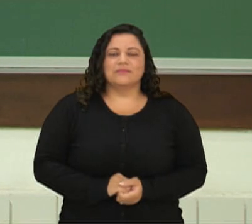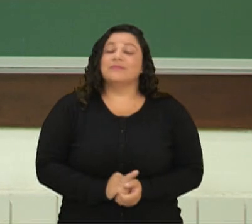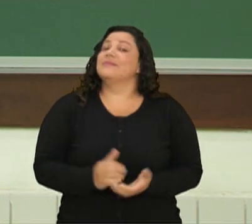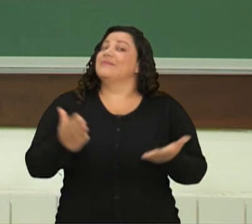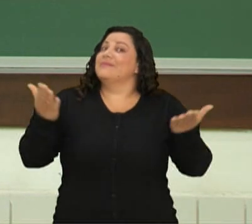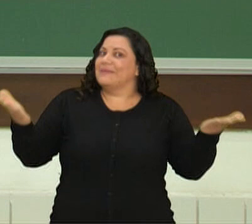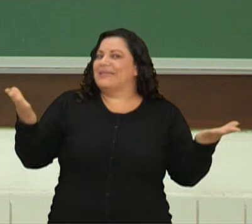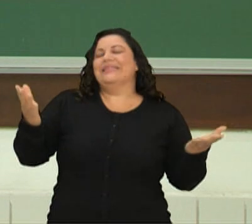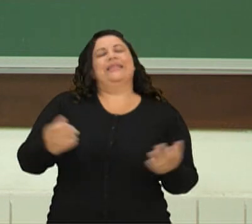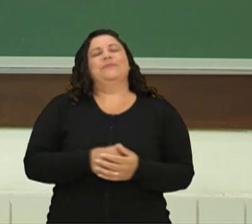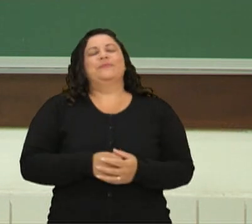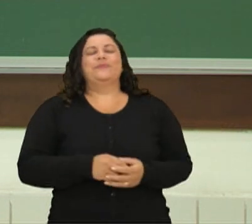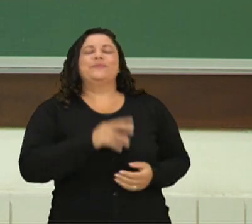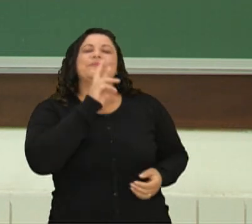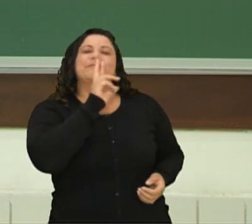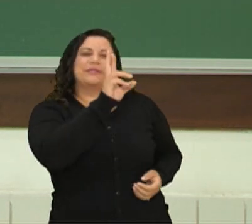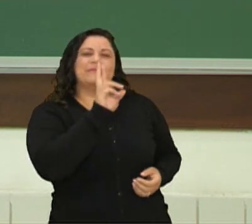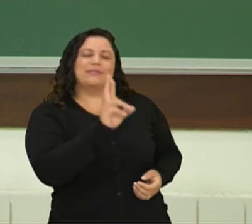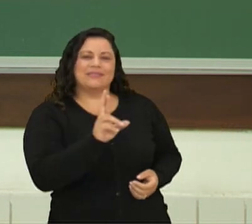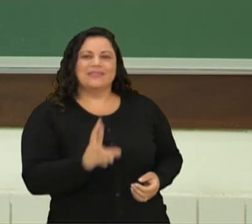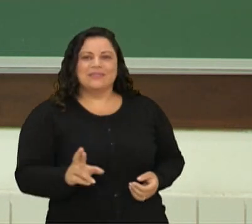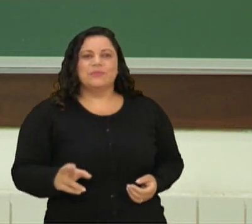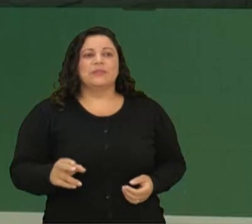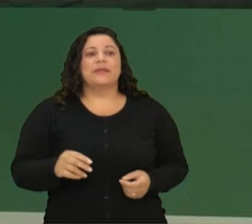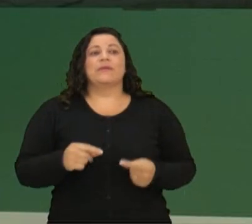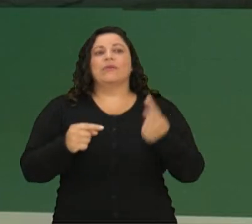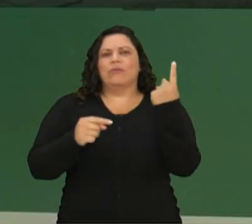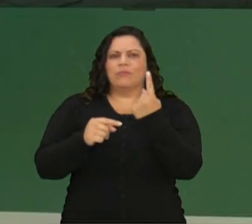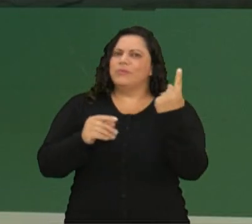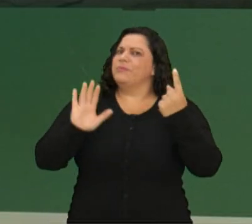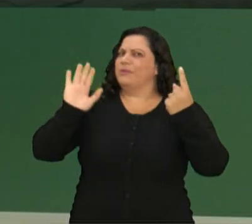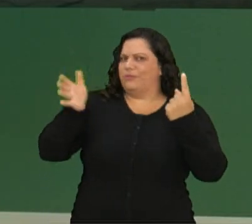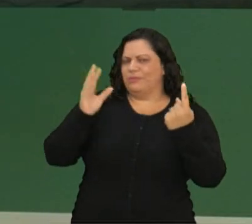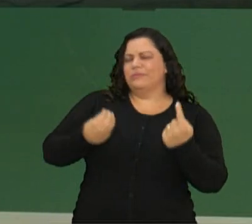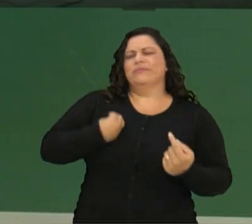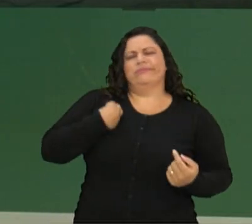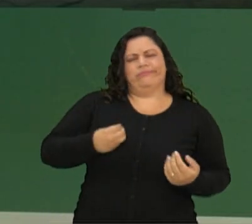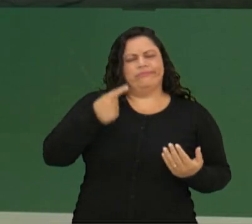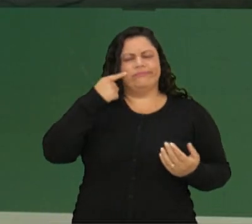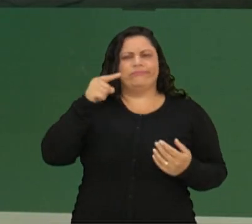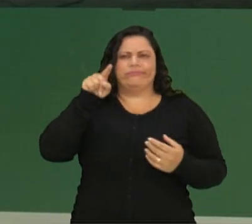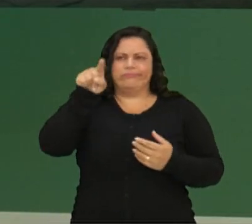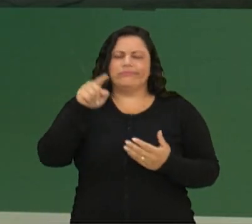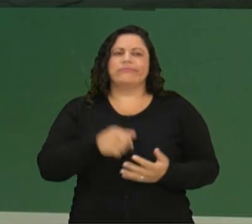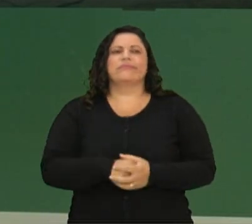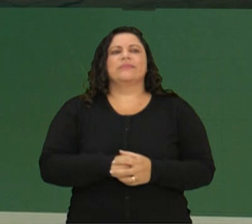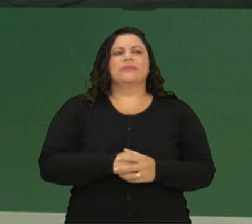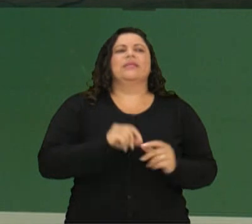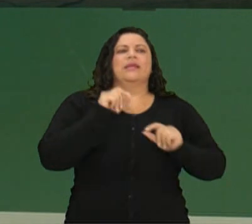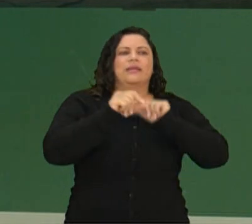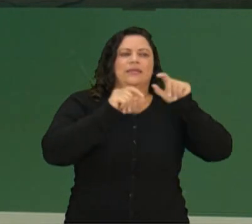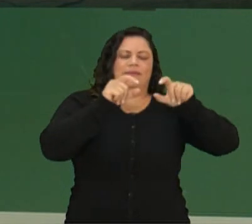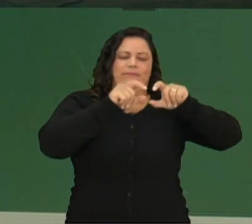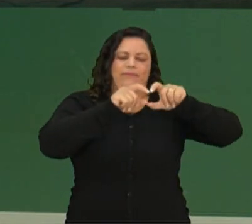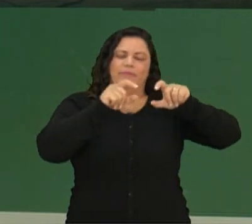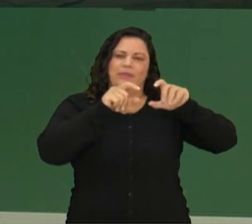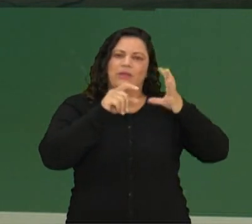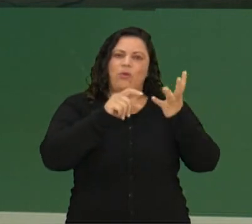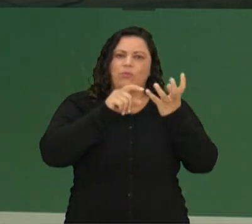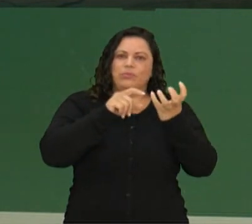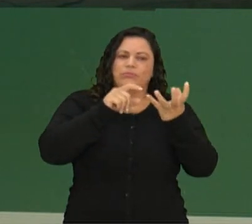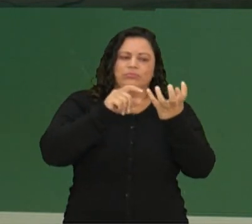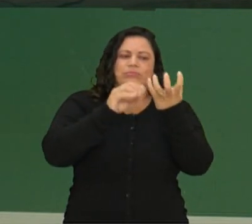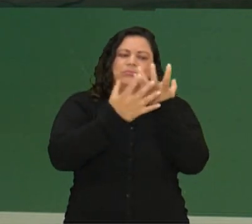Então vamos lá fazer a correção? Olha só, o primeiro já estava aí para você, né? Esse vaso sanguíneo que fica posicionado atrás